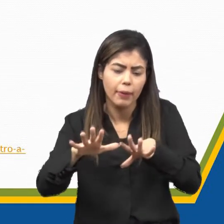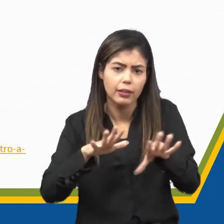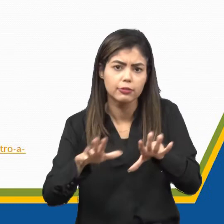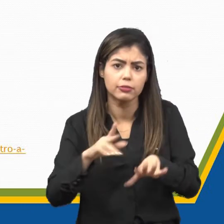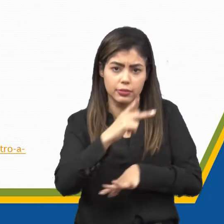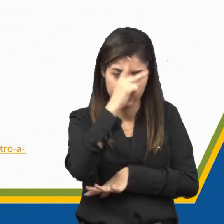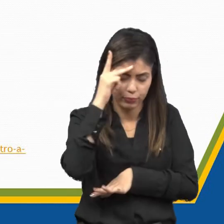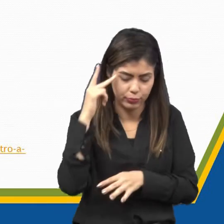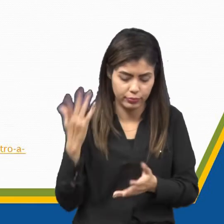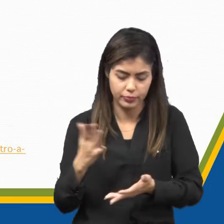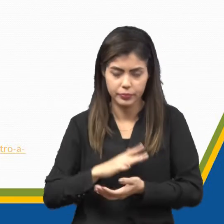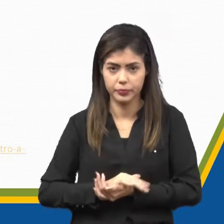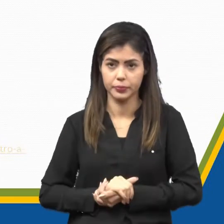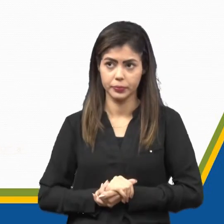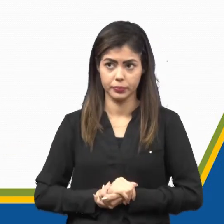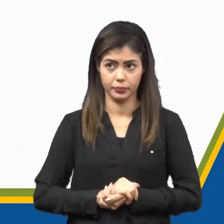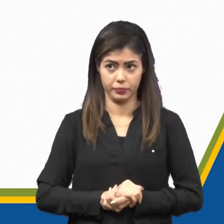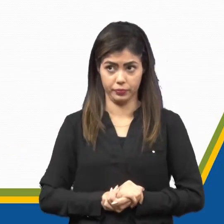dos atores.